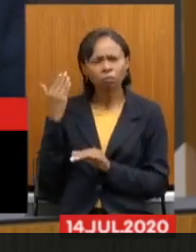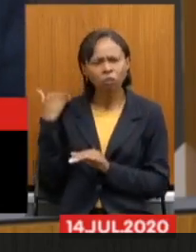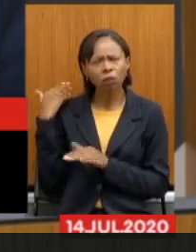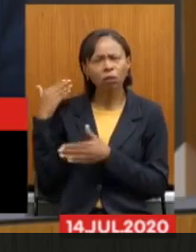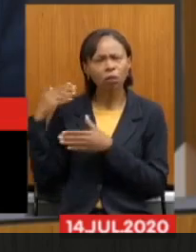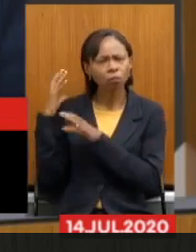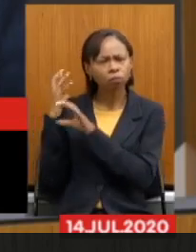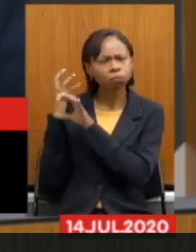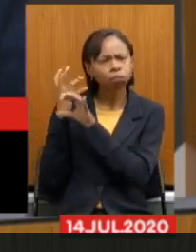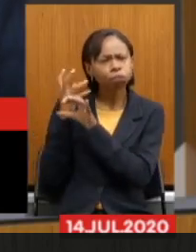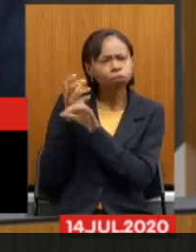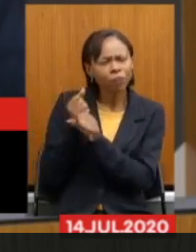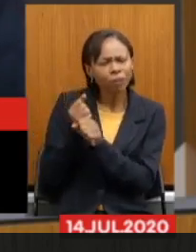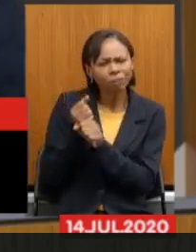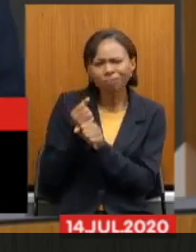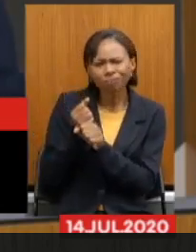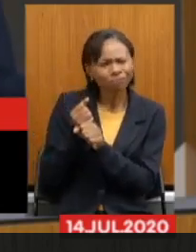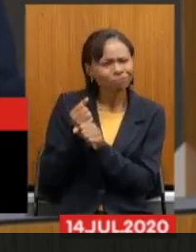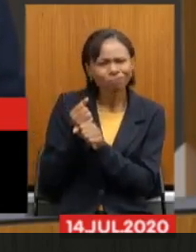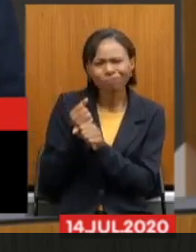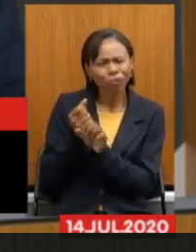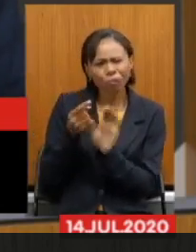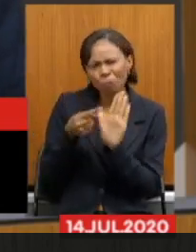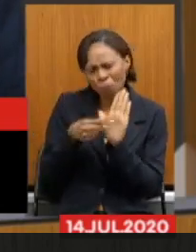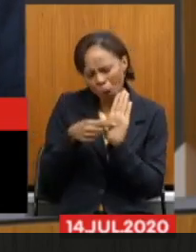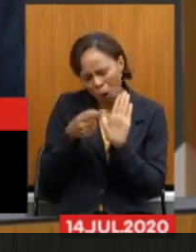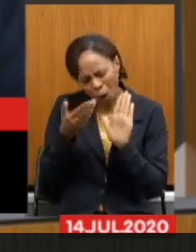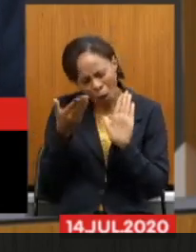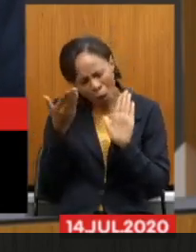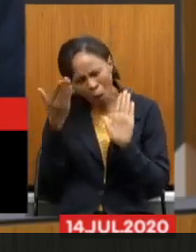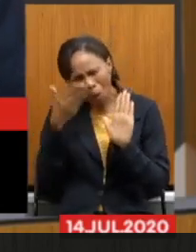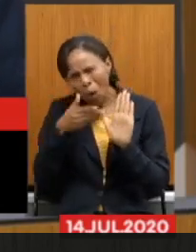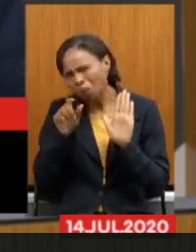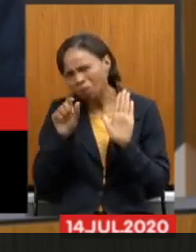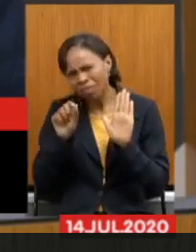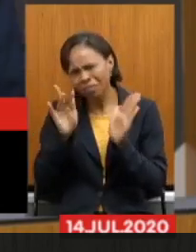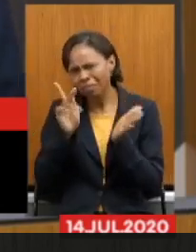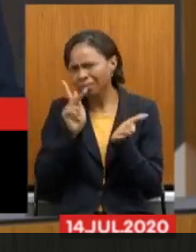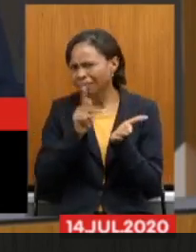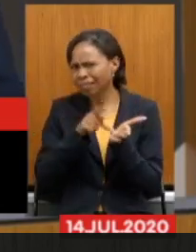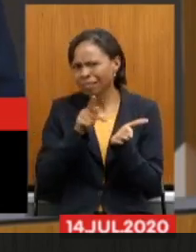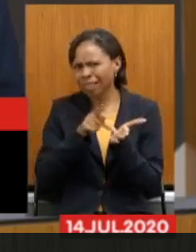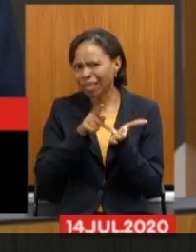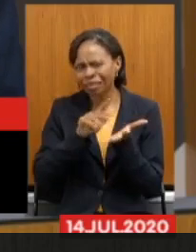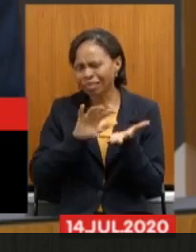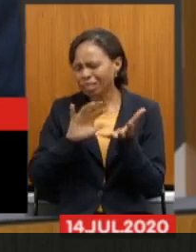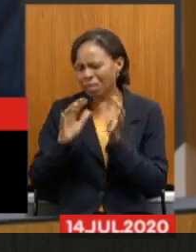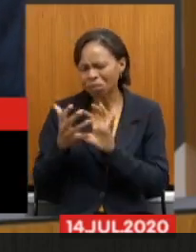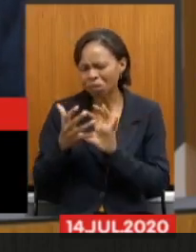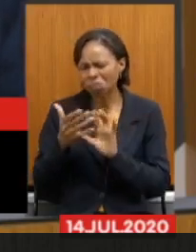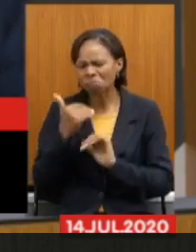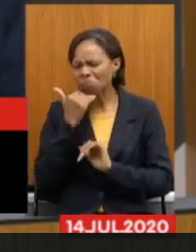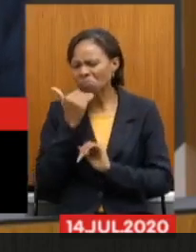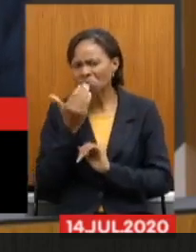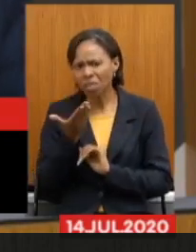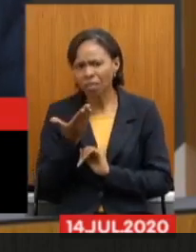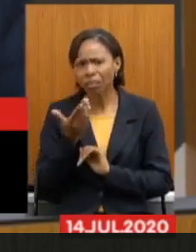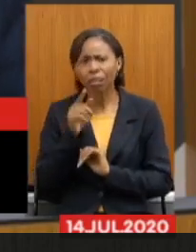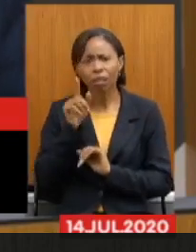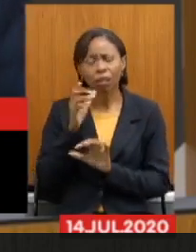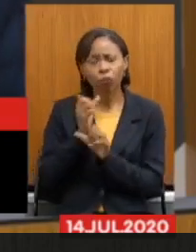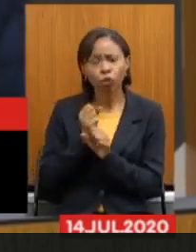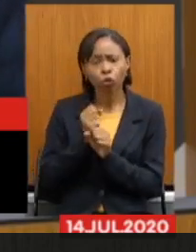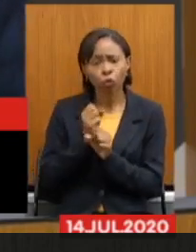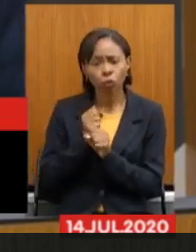verdade. Nós, analisando os dados da Secretaria do Tesouro Nacional, nós vimos que,